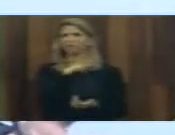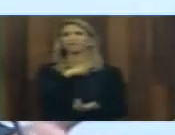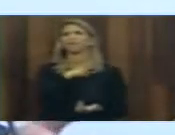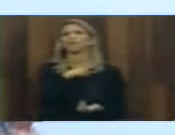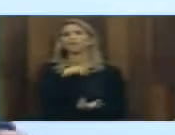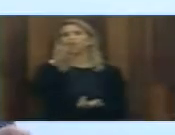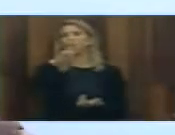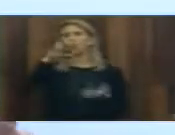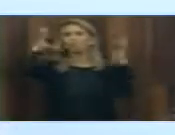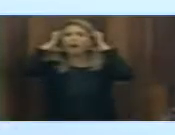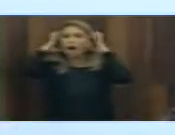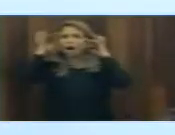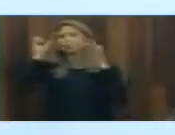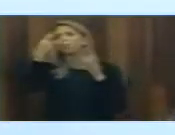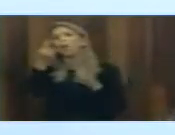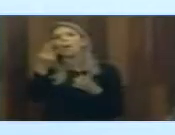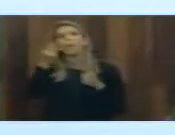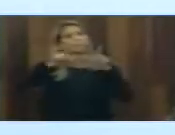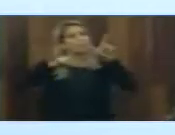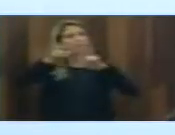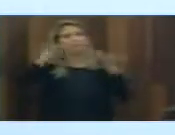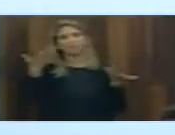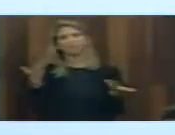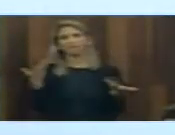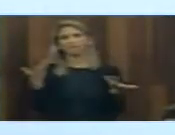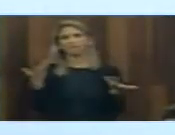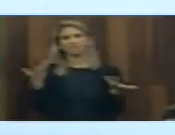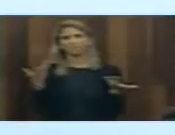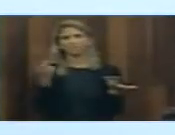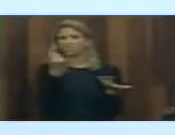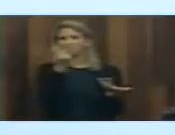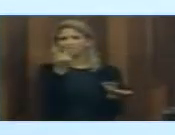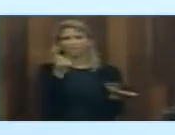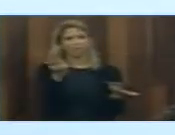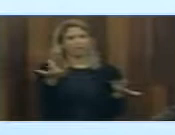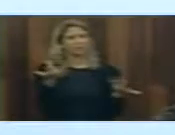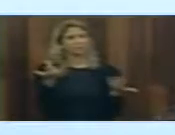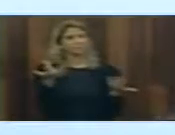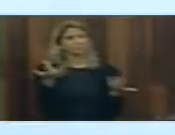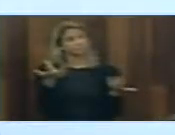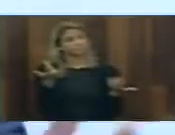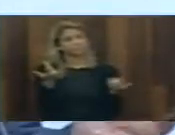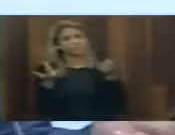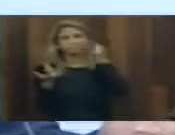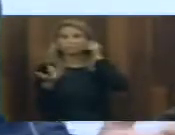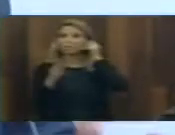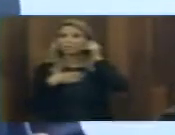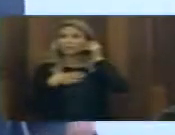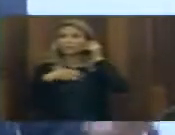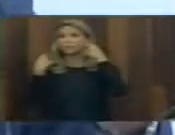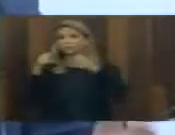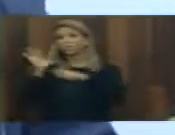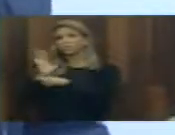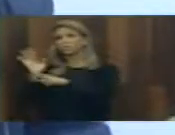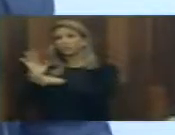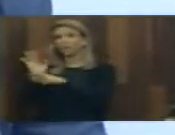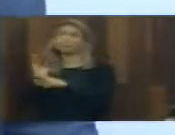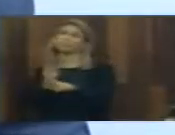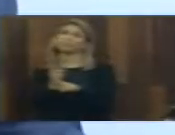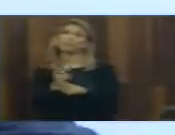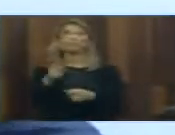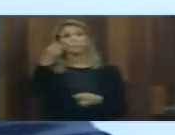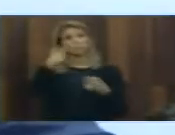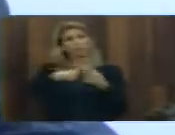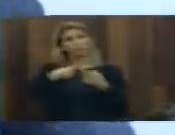às redes sociais. Então, eu espero até que esse parecer não seja uma confissão de crime do prefeito. Então, até para ajudá-la a não ir para a cadeia, eu gostaria de